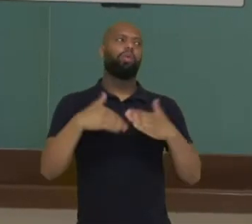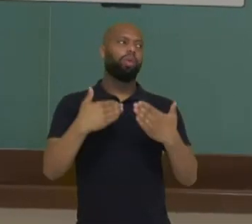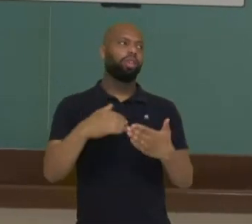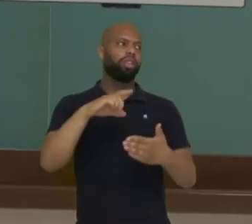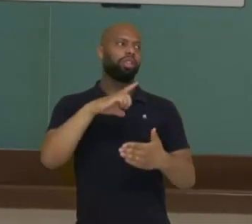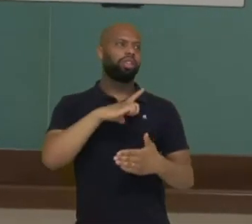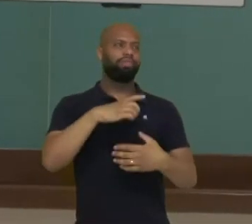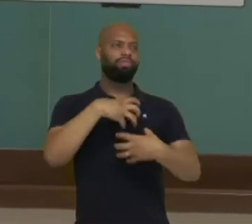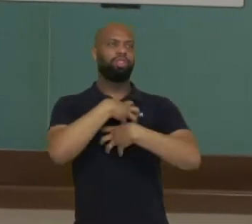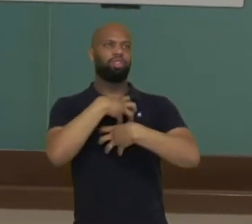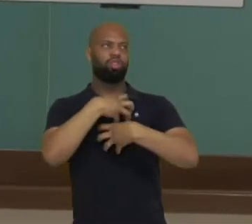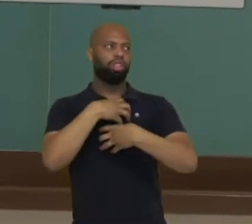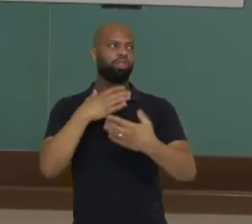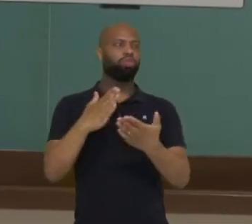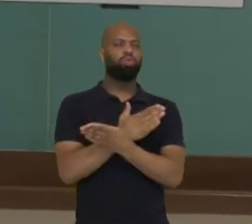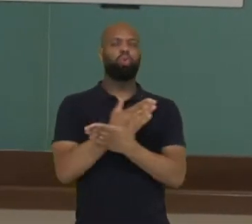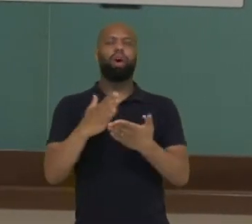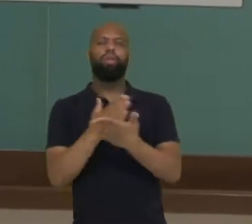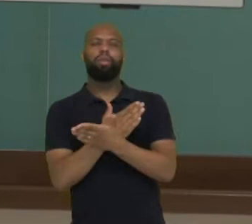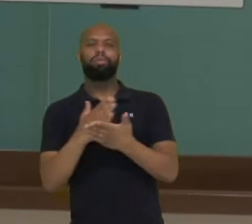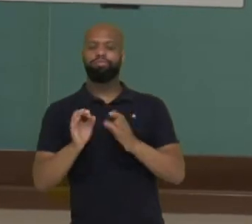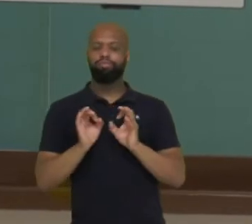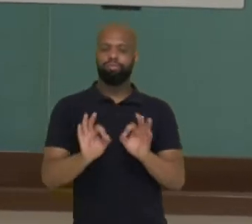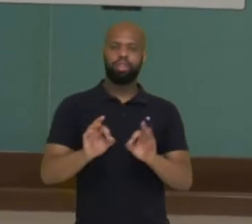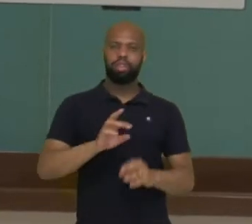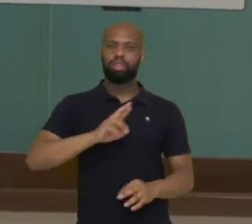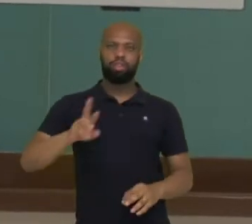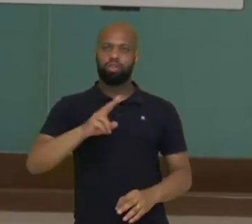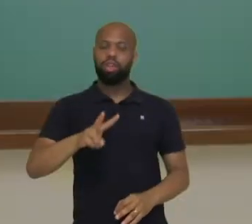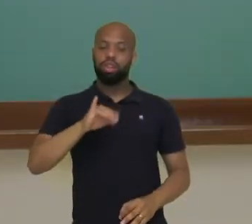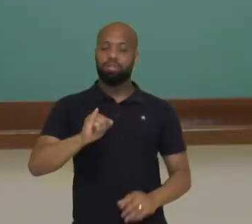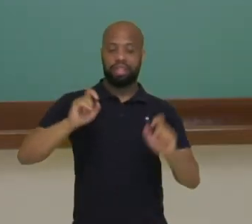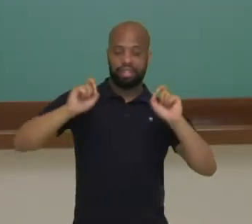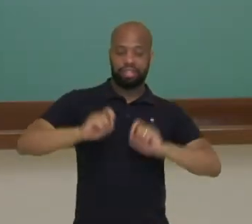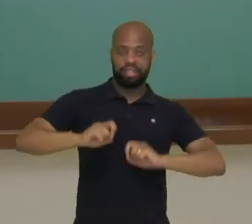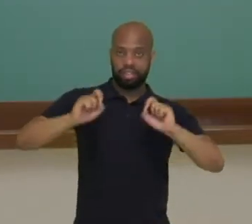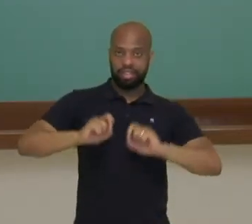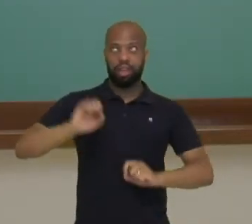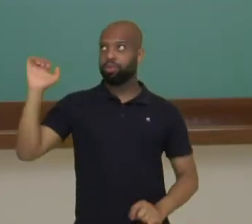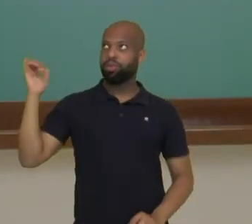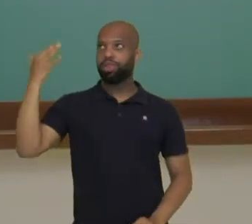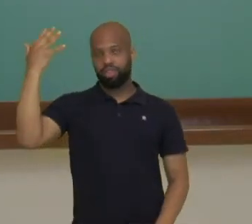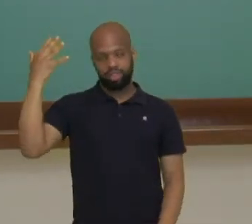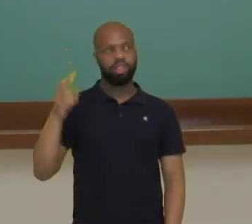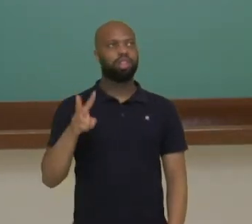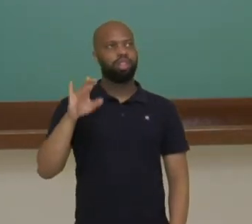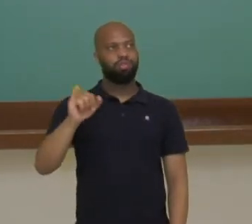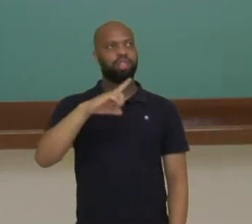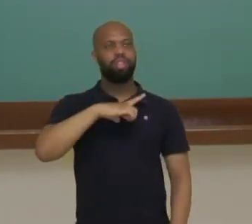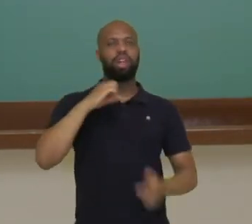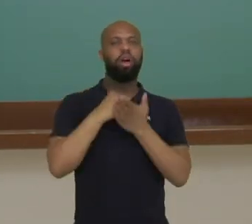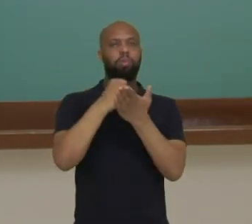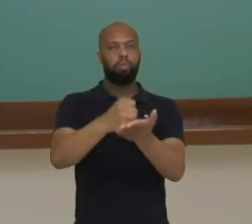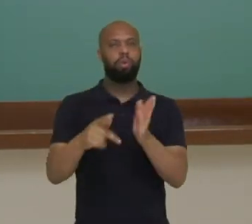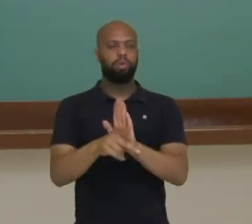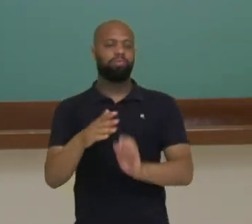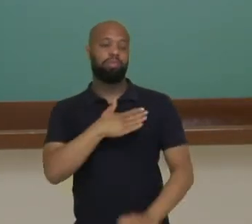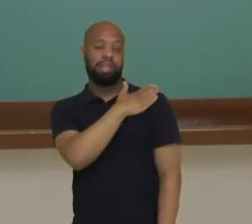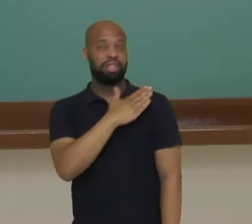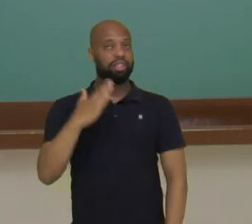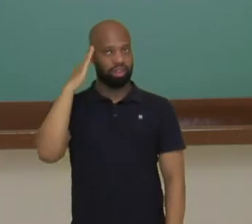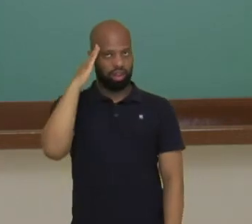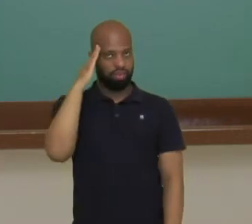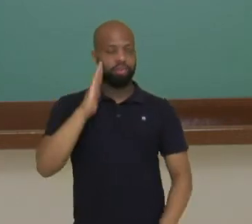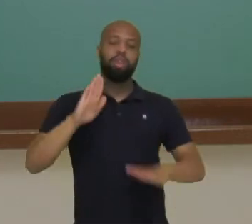não convencionais, então ela vai poder ou não acontecer, né, acabar tendo um apoio militar.